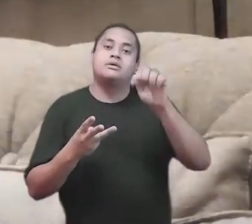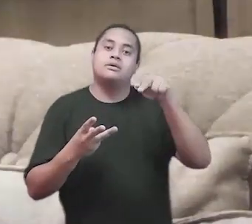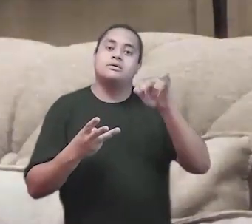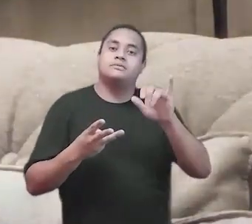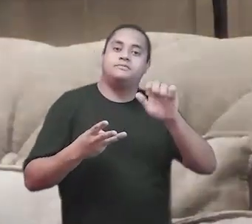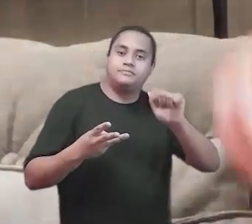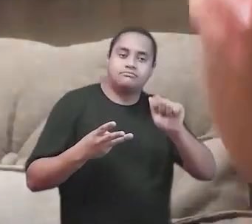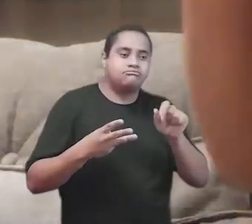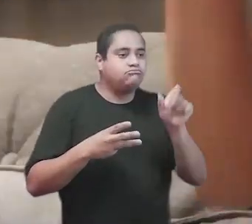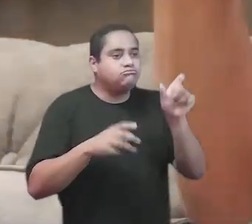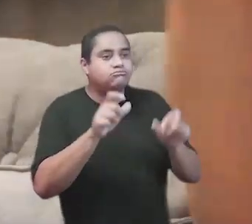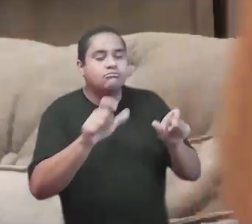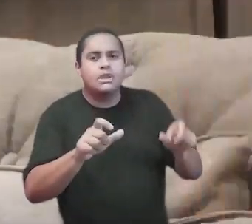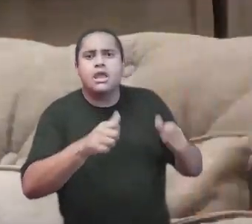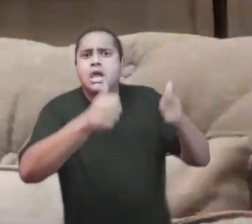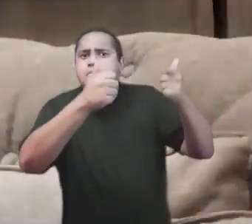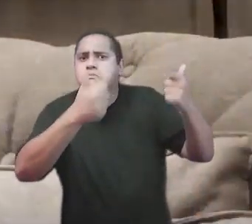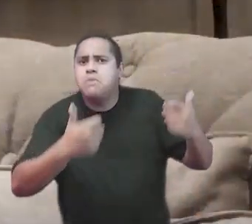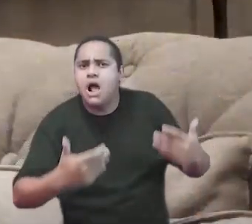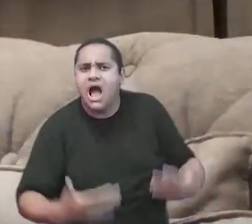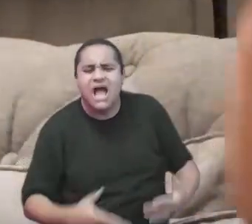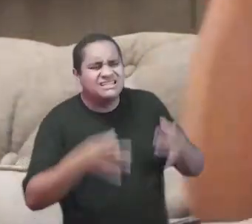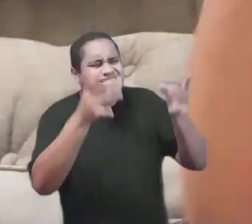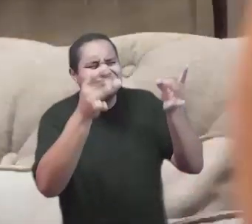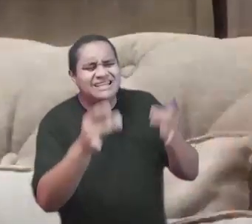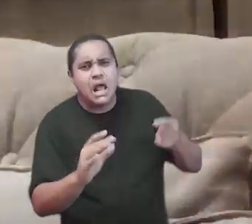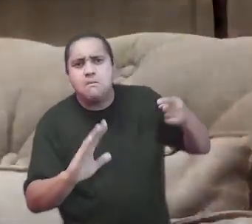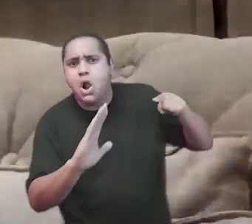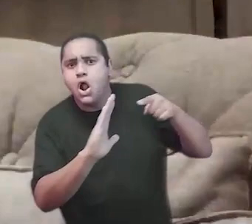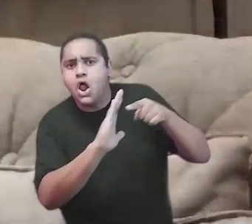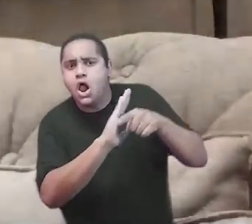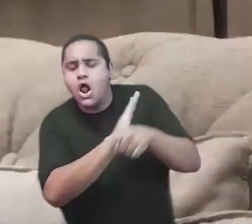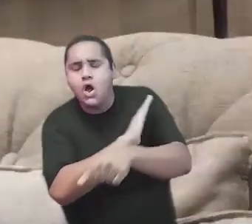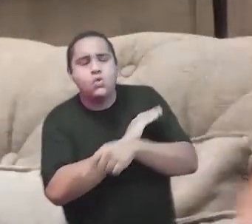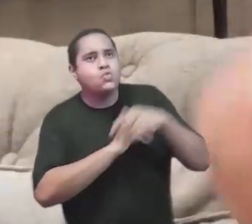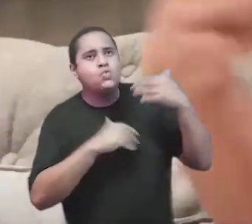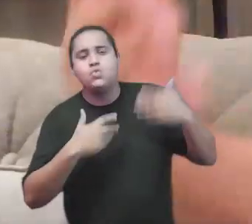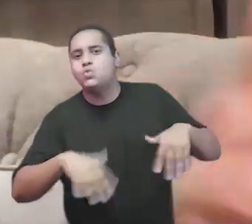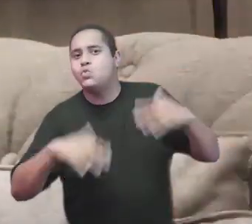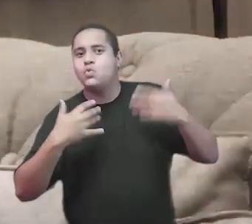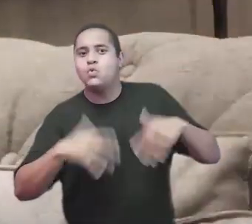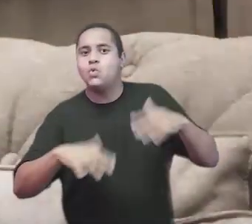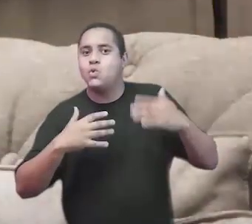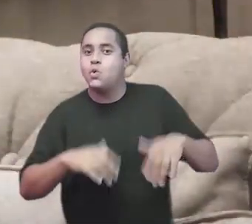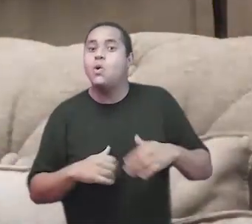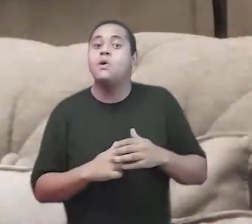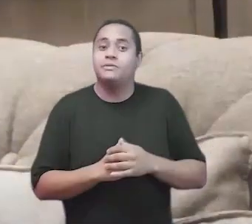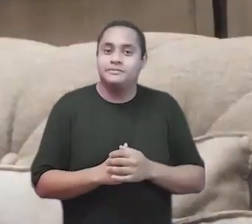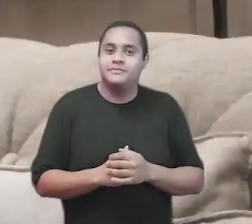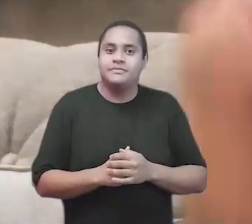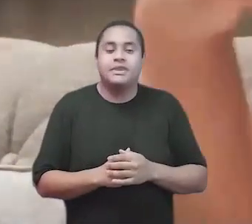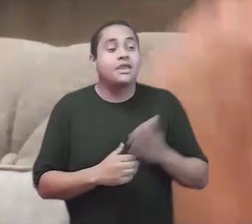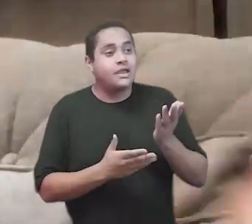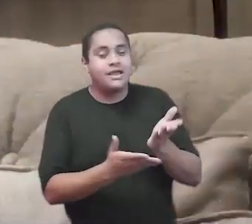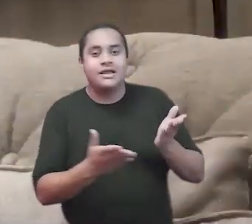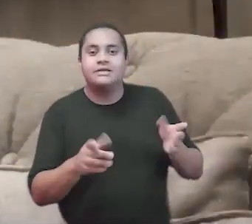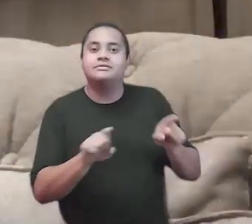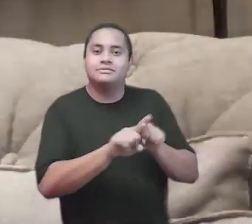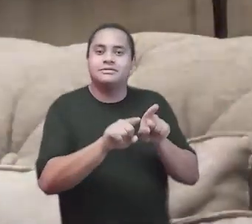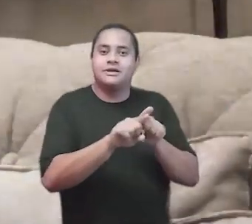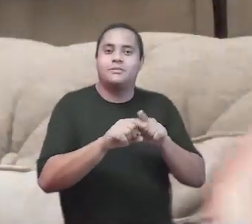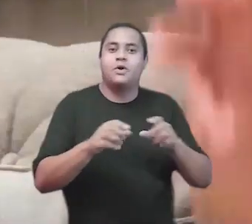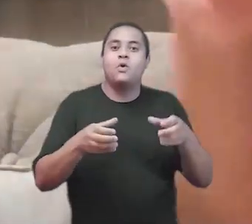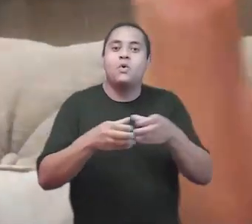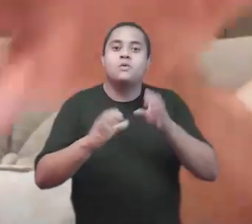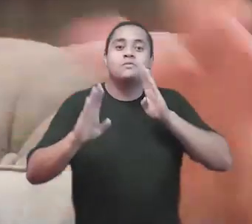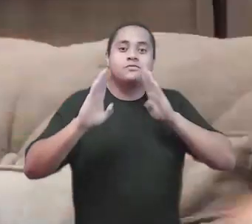Mujica, trazendo uma camada Gravidade Zero, que eu não sei nem explicar o que é, para essa experiência. E eles também vão